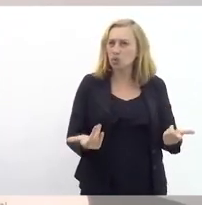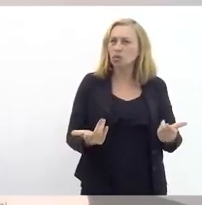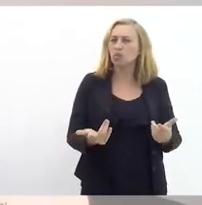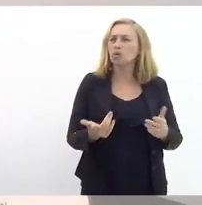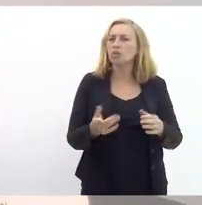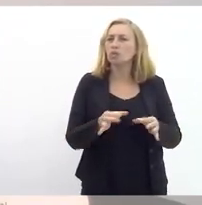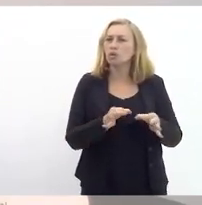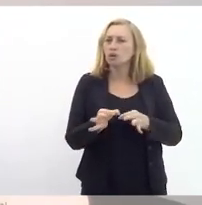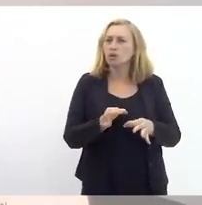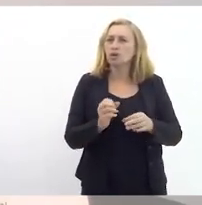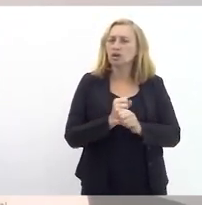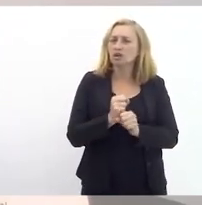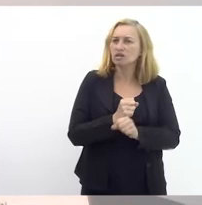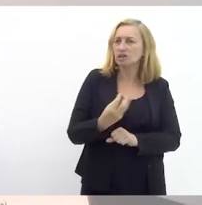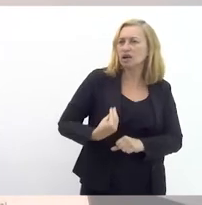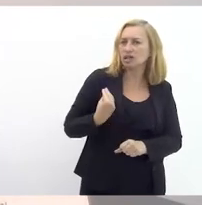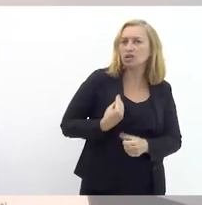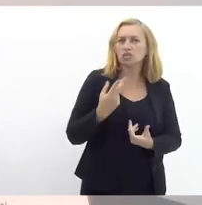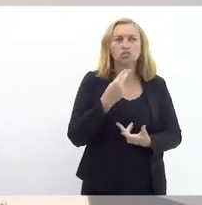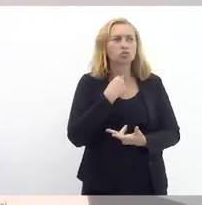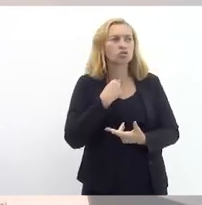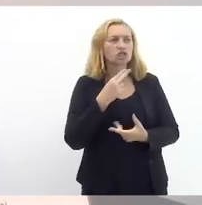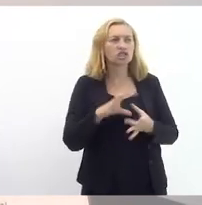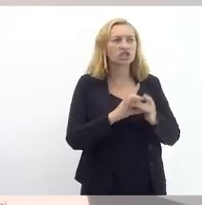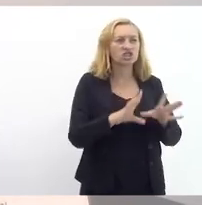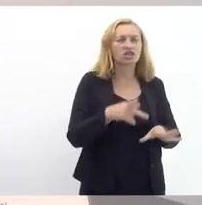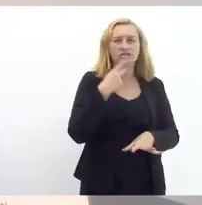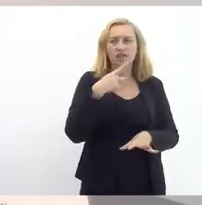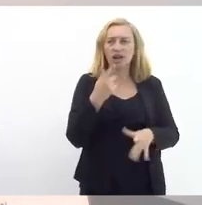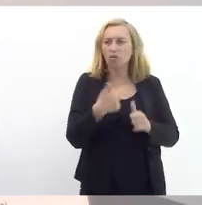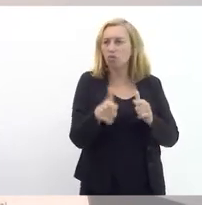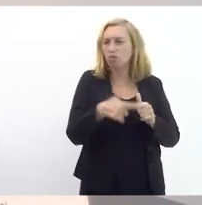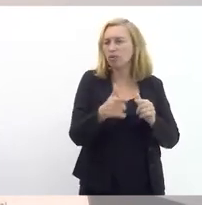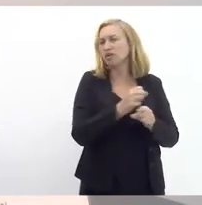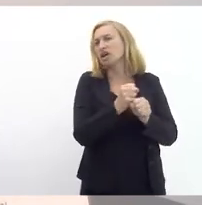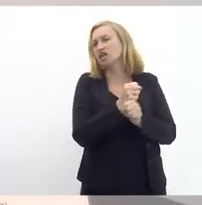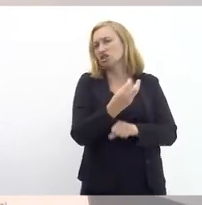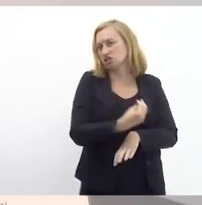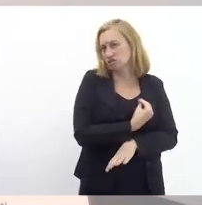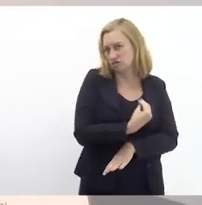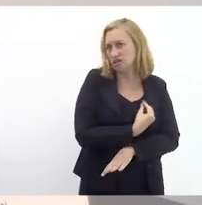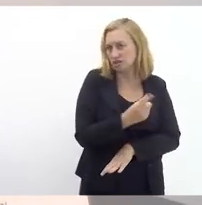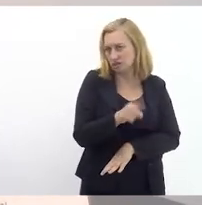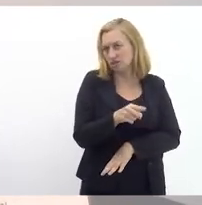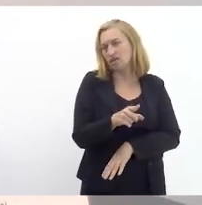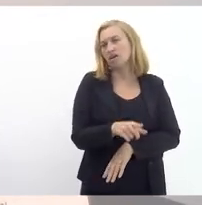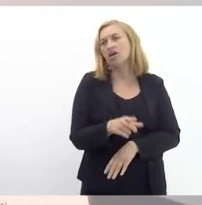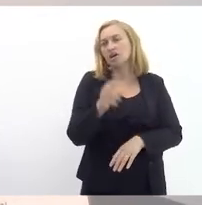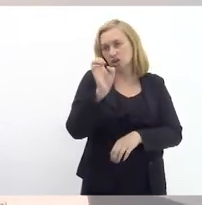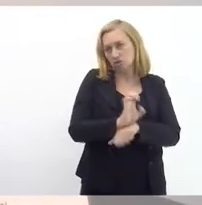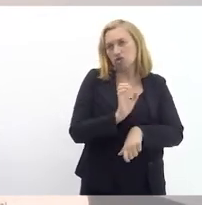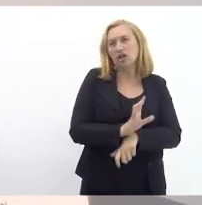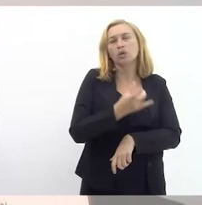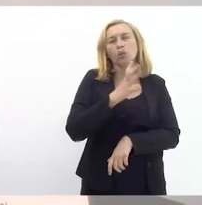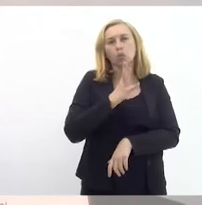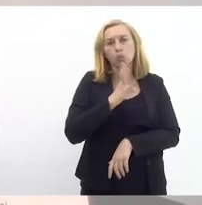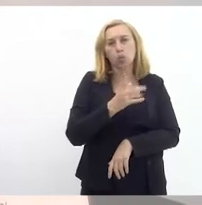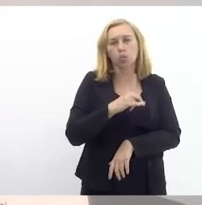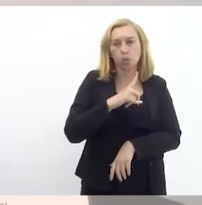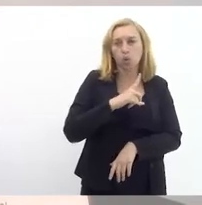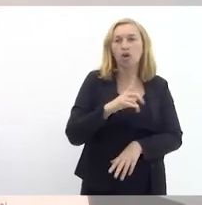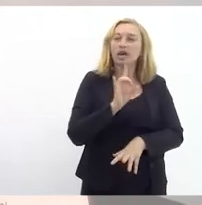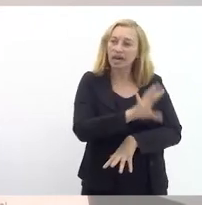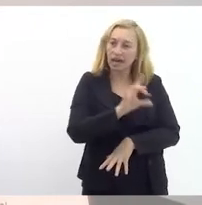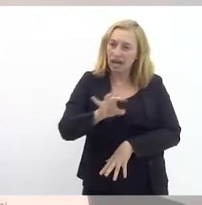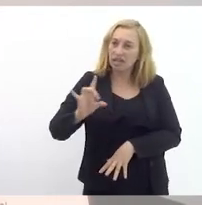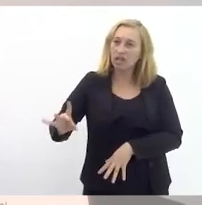há muitos anos. Então, não podemos também deixar de falar sobre um problema que existe há muitos anos, que o Estado está consciente disso. Então, eu acho que cada um